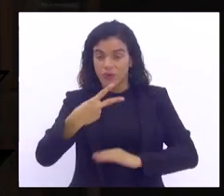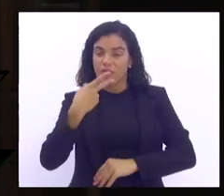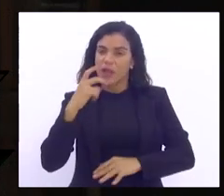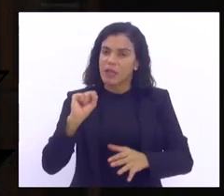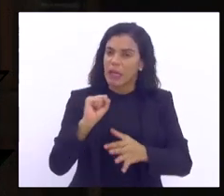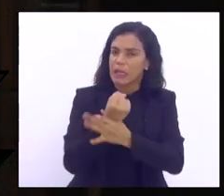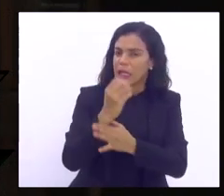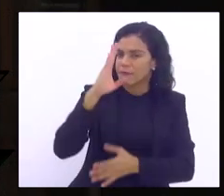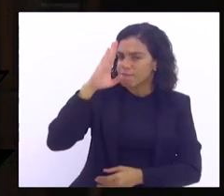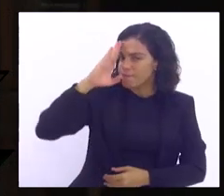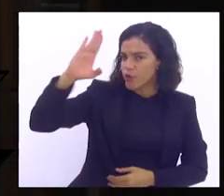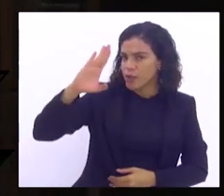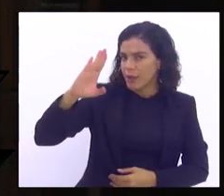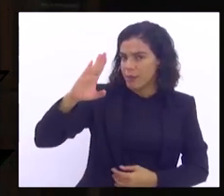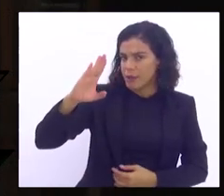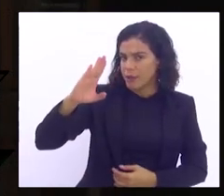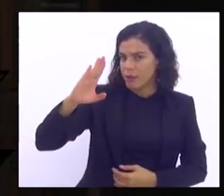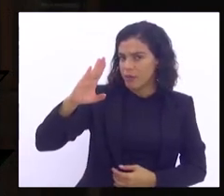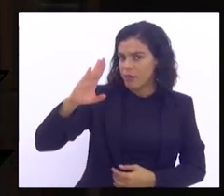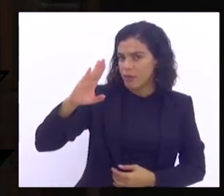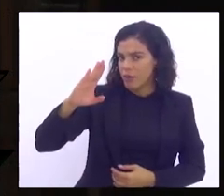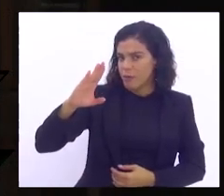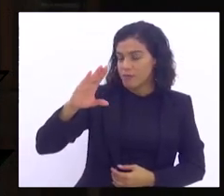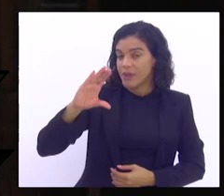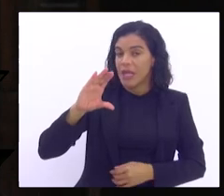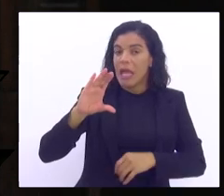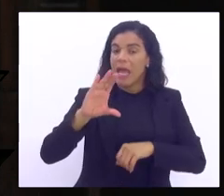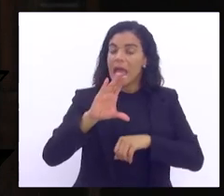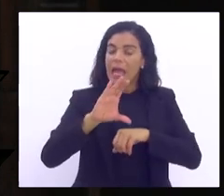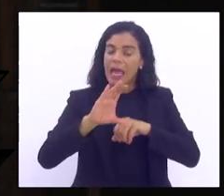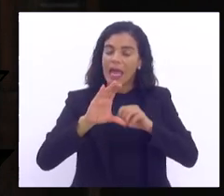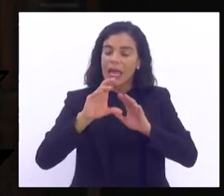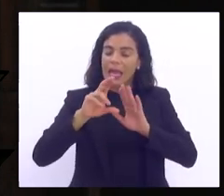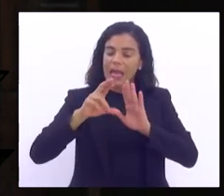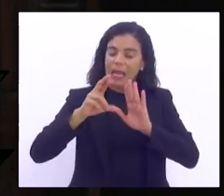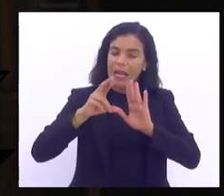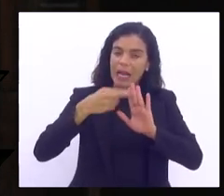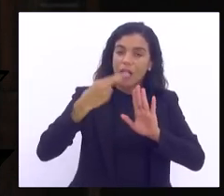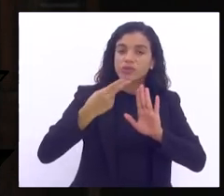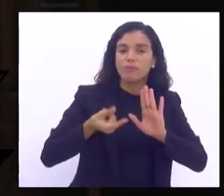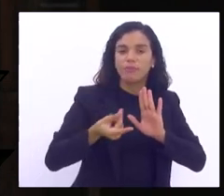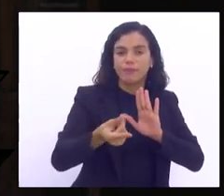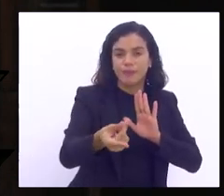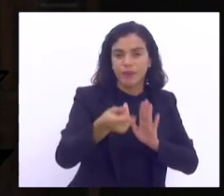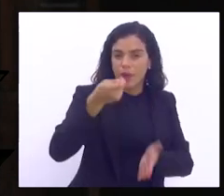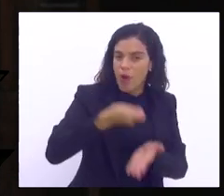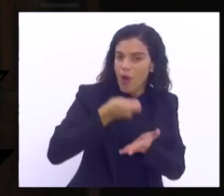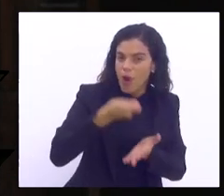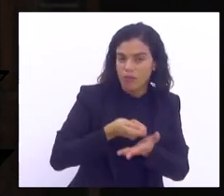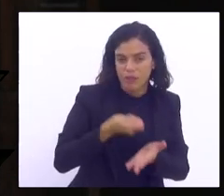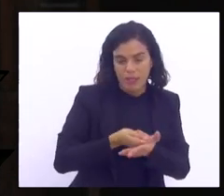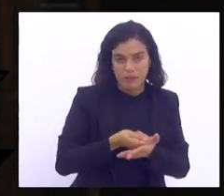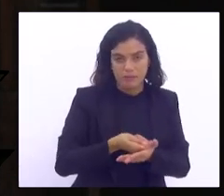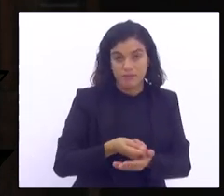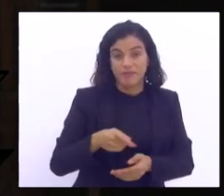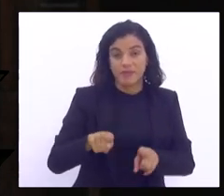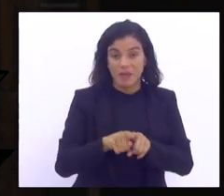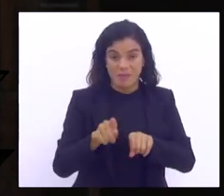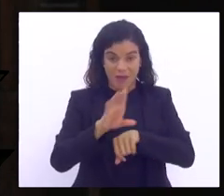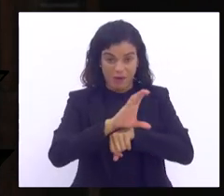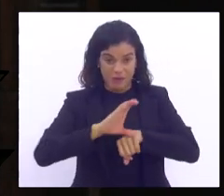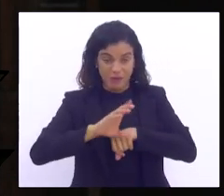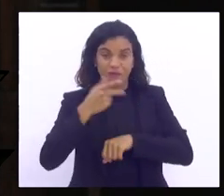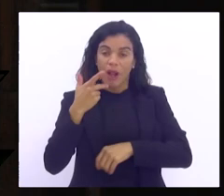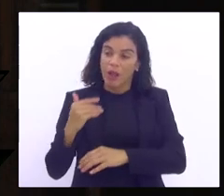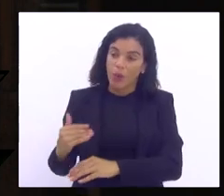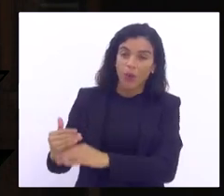garantias fundamentais, cláusula pétrea, portanto. E como a nossa Carta Magna estabelece a